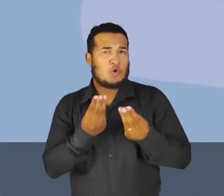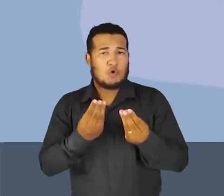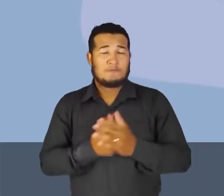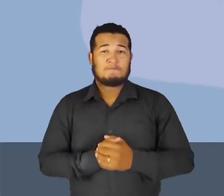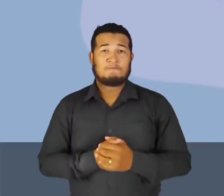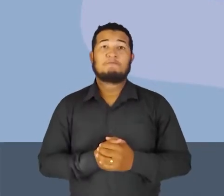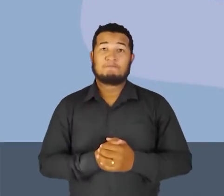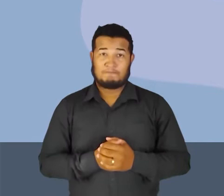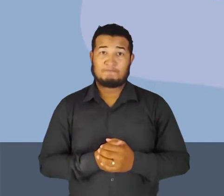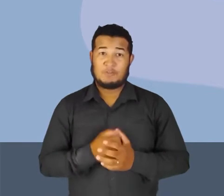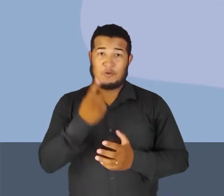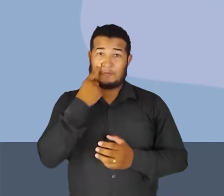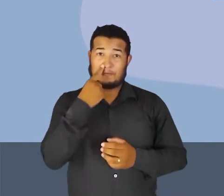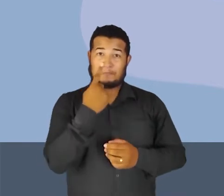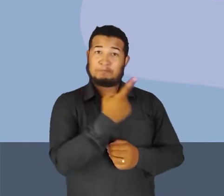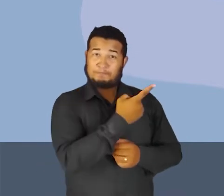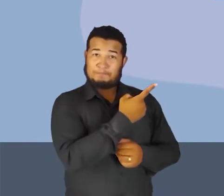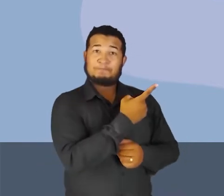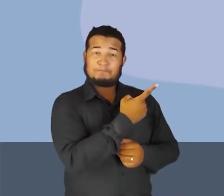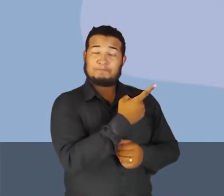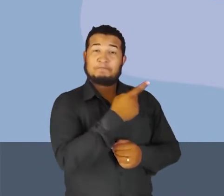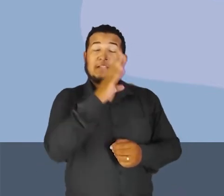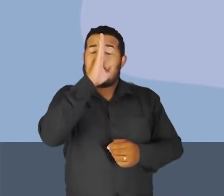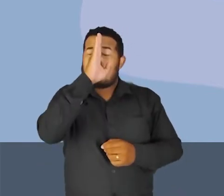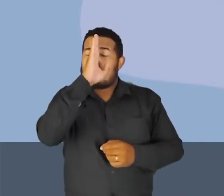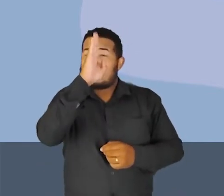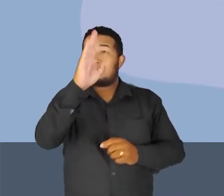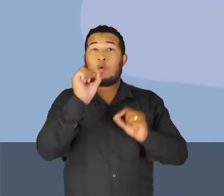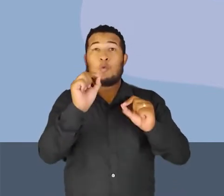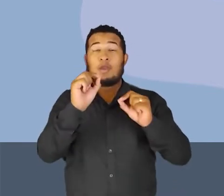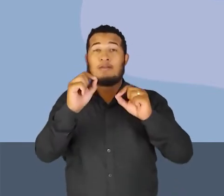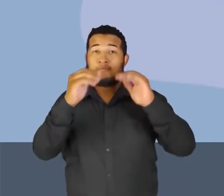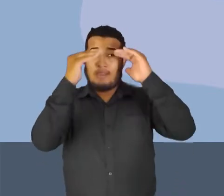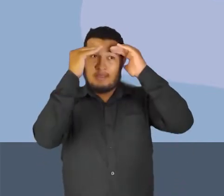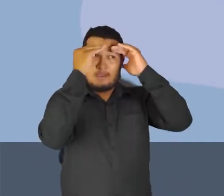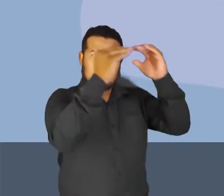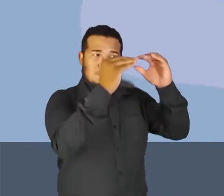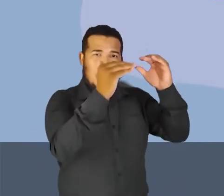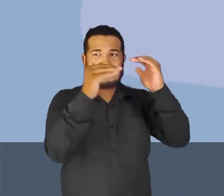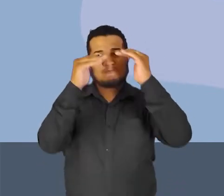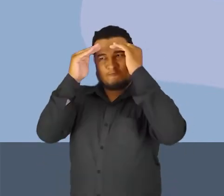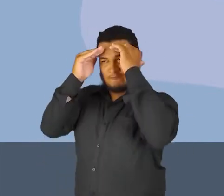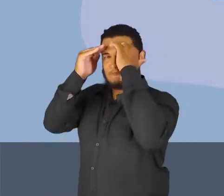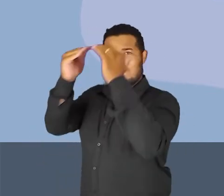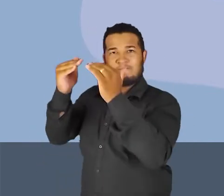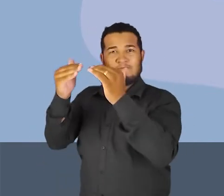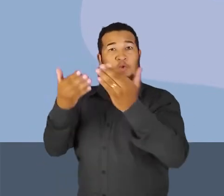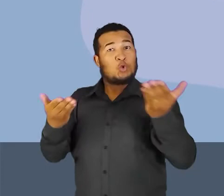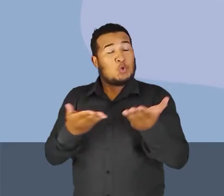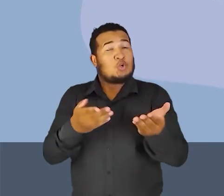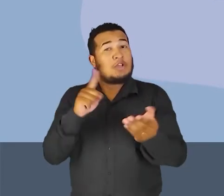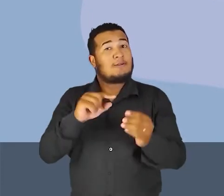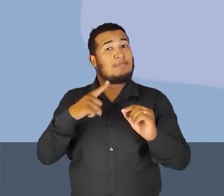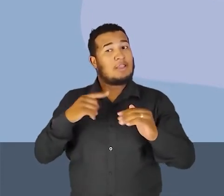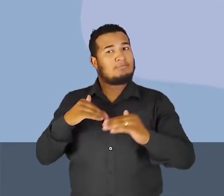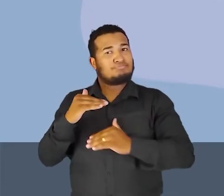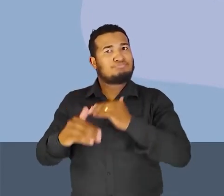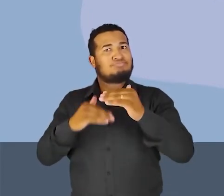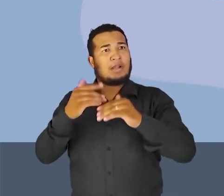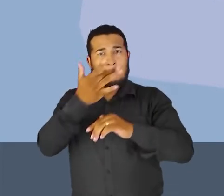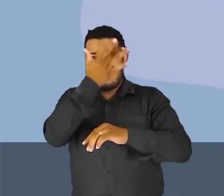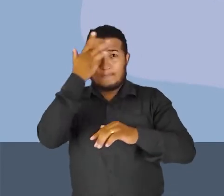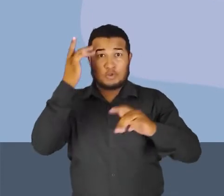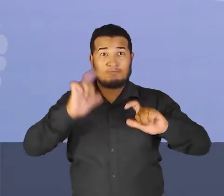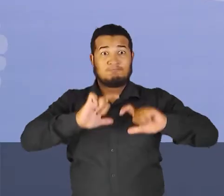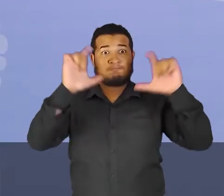diferenças? Pessoal, está aí na tela para vocês. Acima de tudo, o respeito. Nessa aula a gente está falando sobre um processo que